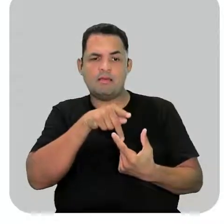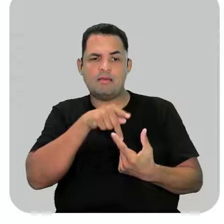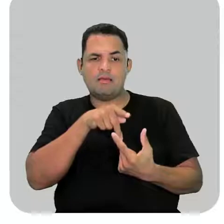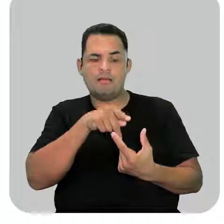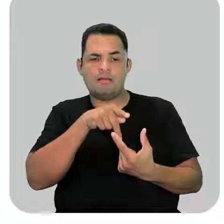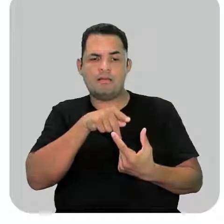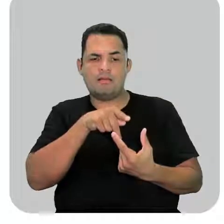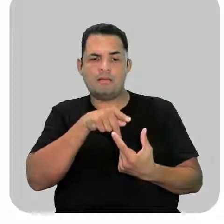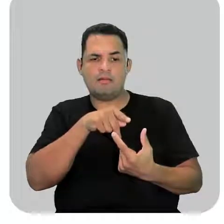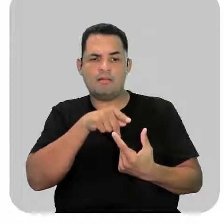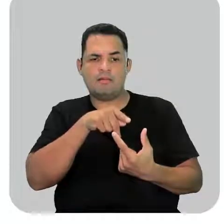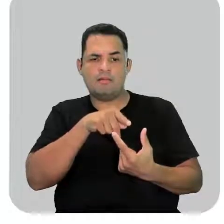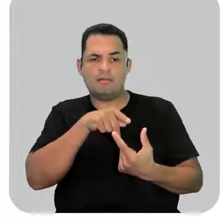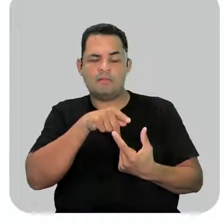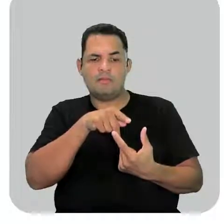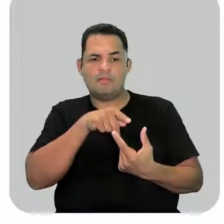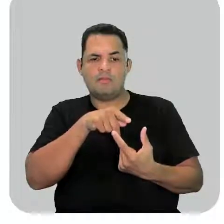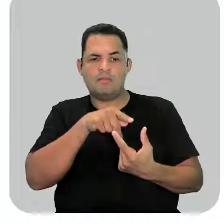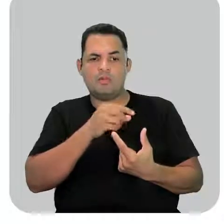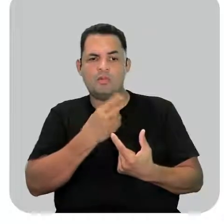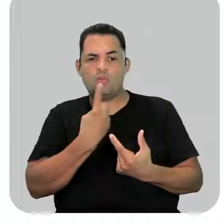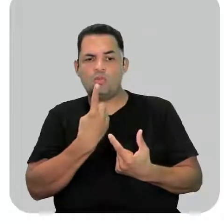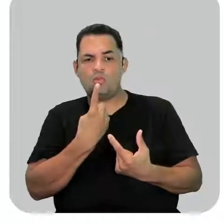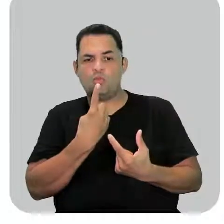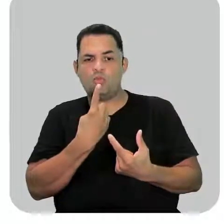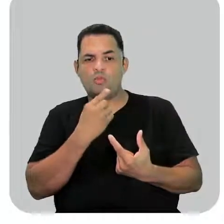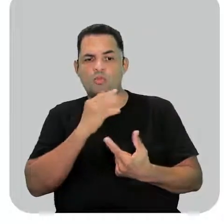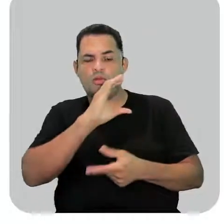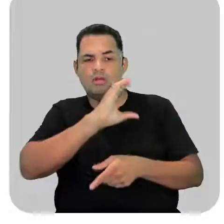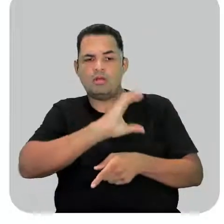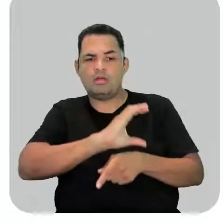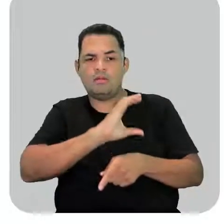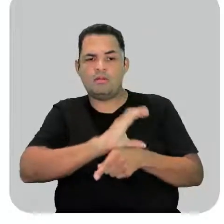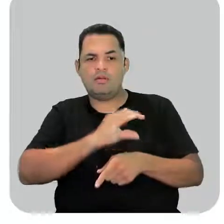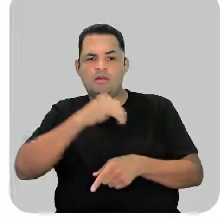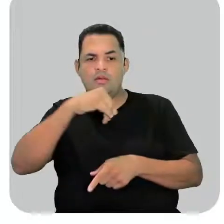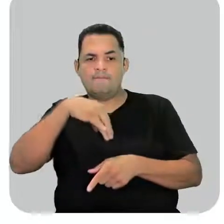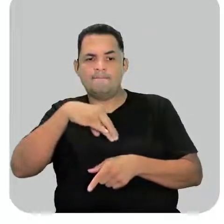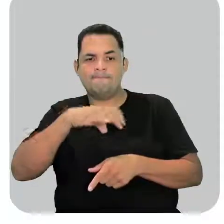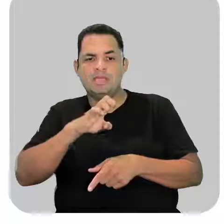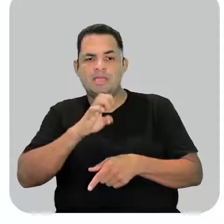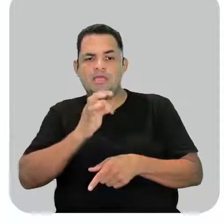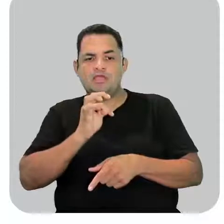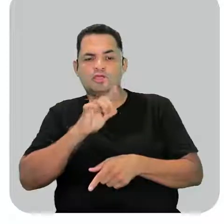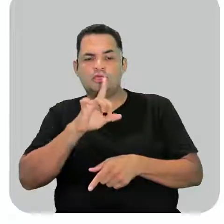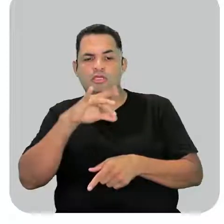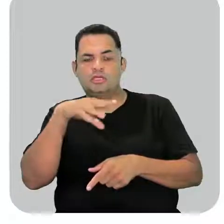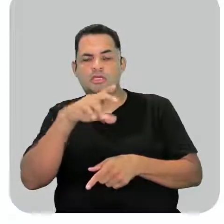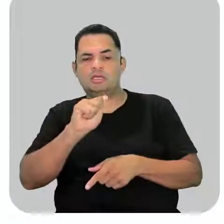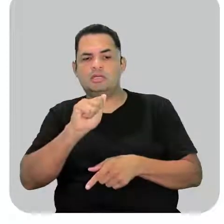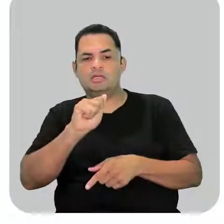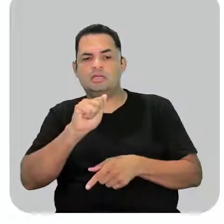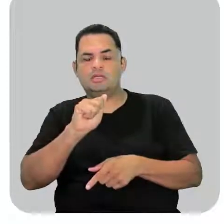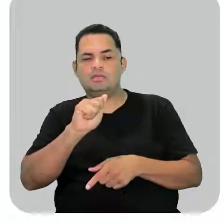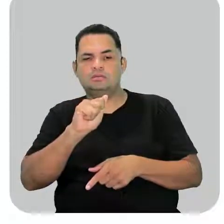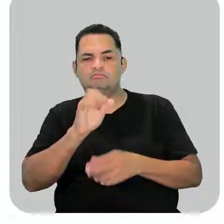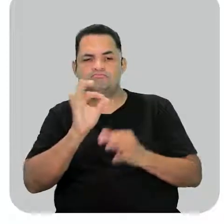só tem um carbono, é metila. Ah, pessoal, um detalhe muito